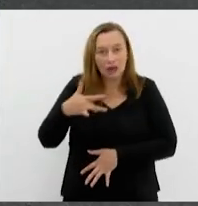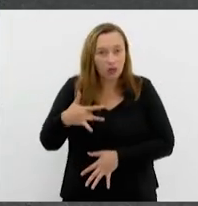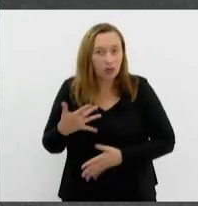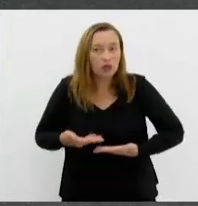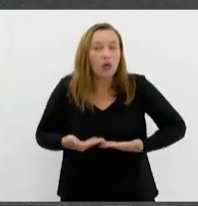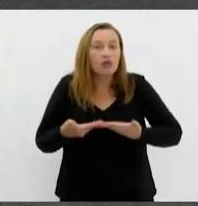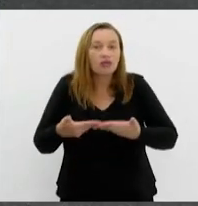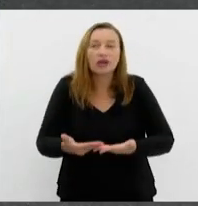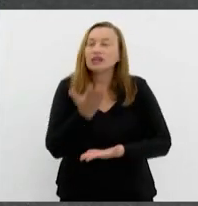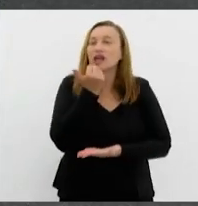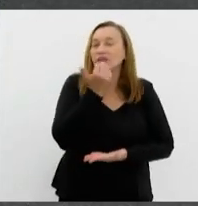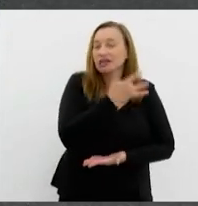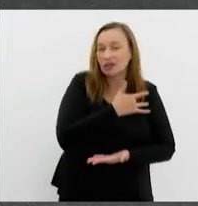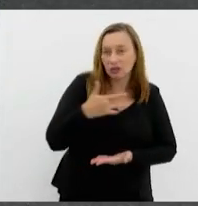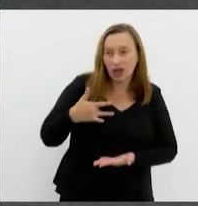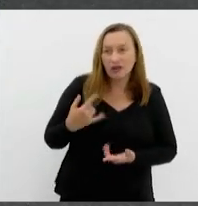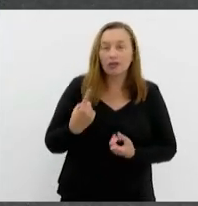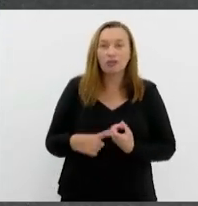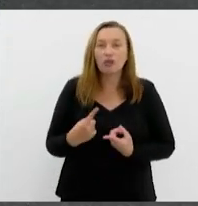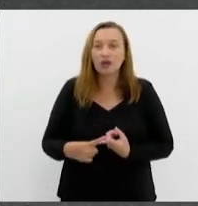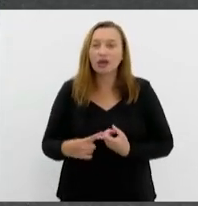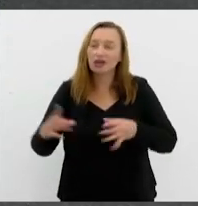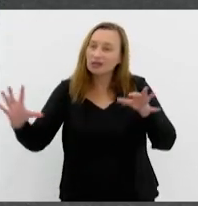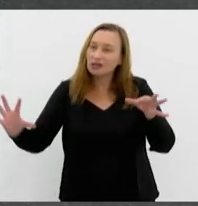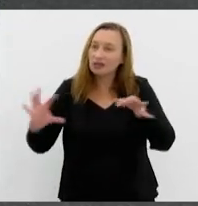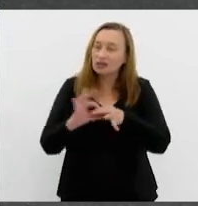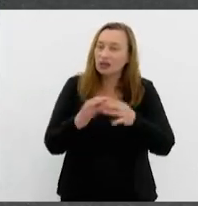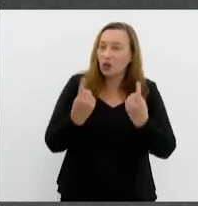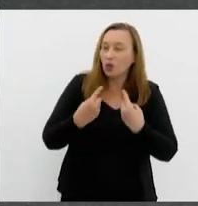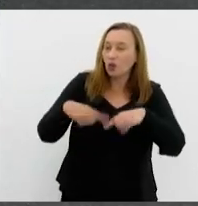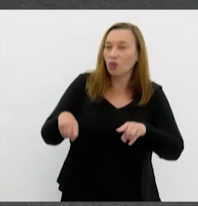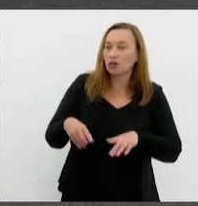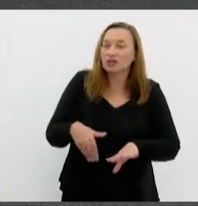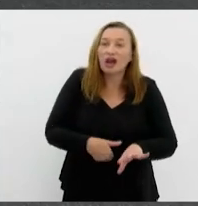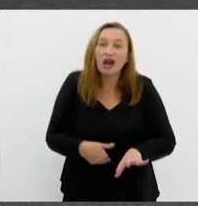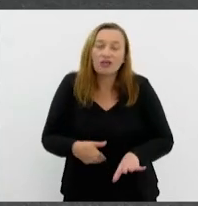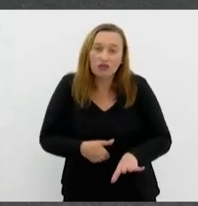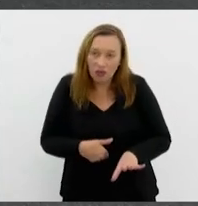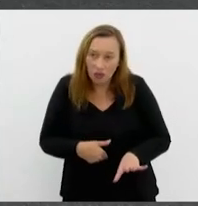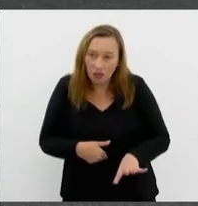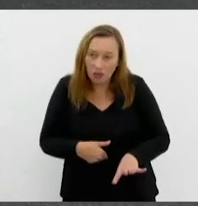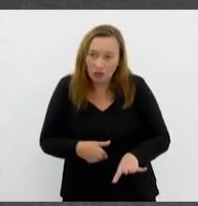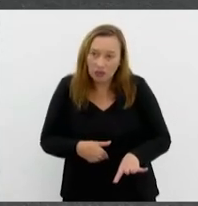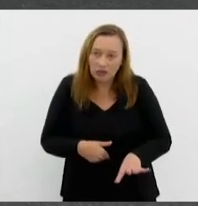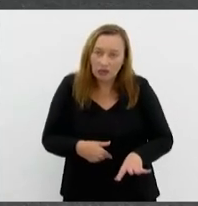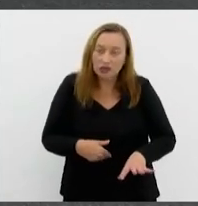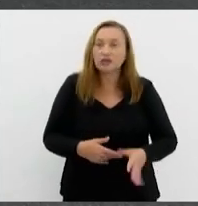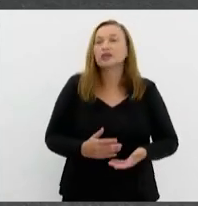de alimentos saudáveis, porque isso tem a ver com o combate à fome de qualidade para todas as